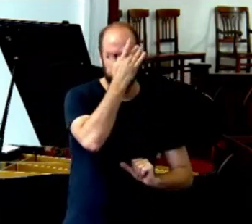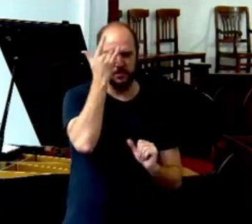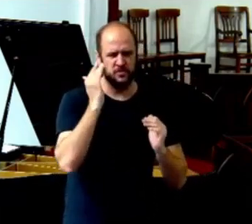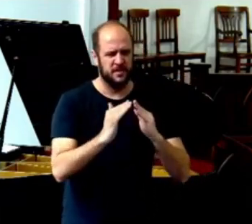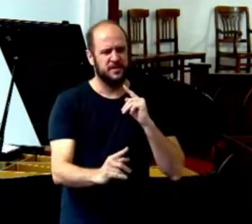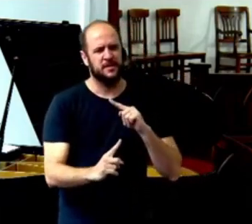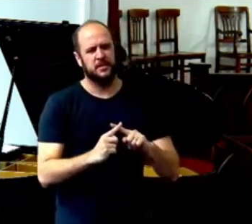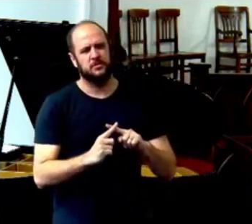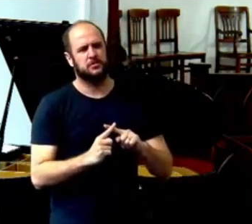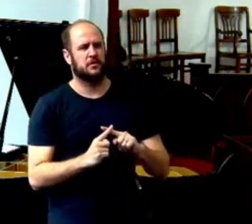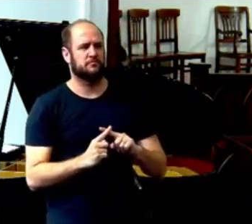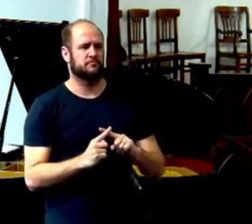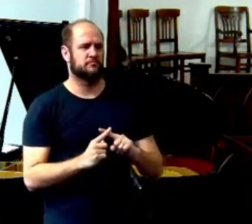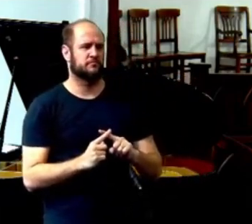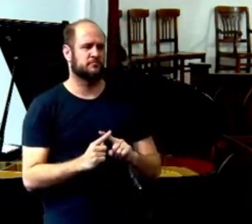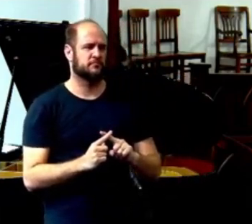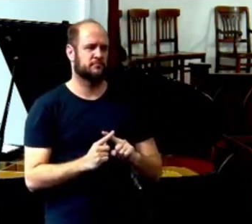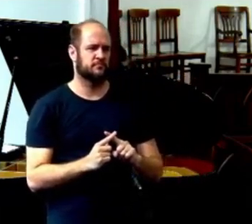da igreja,